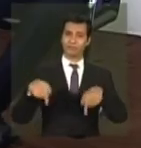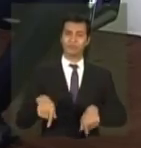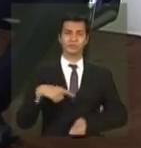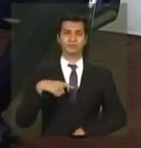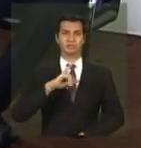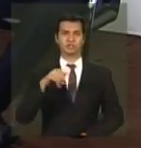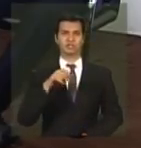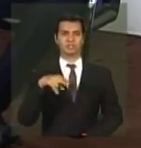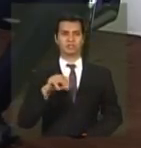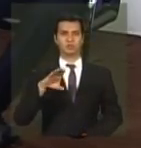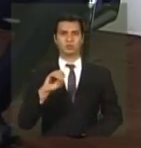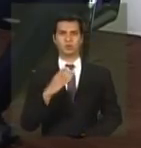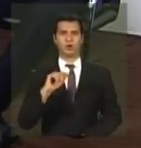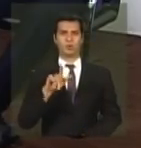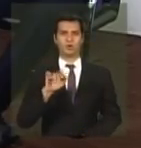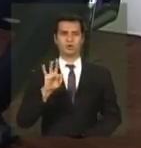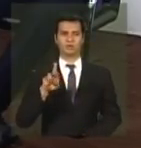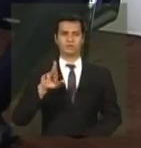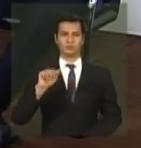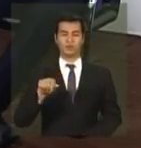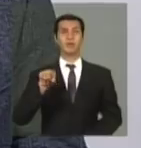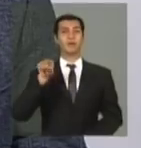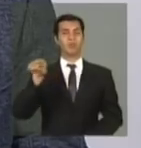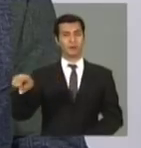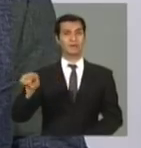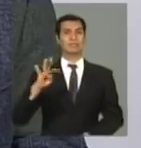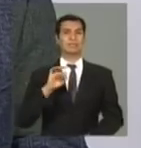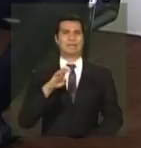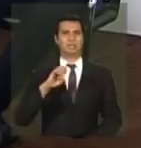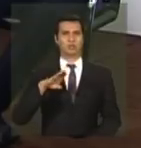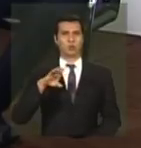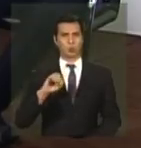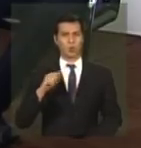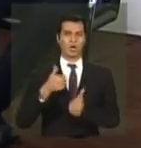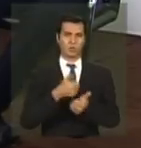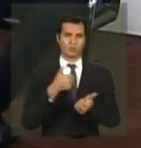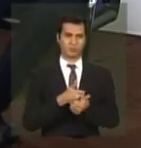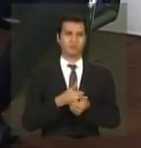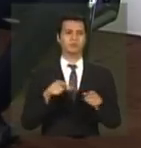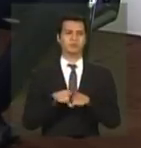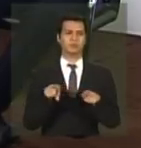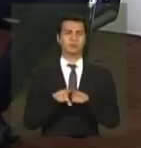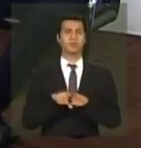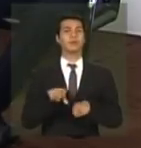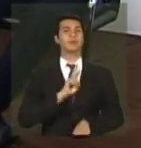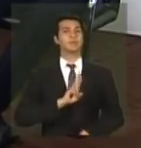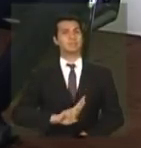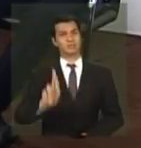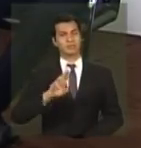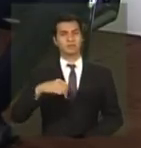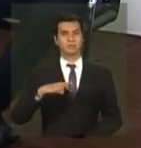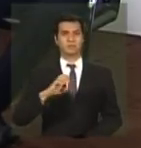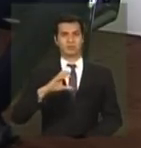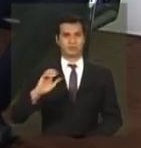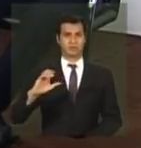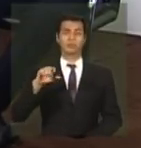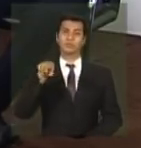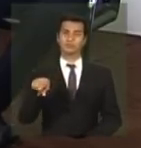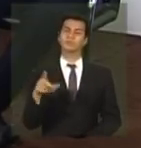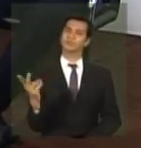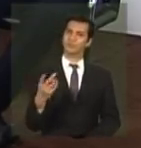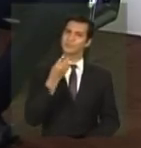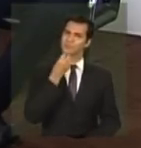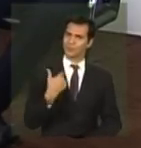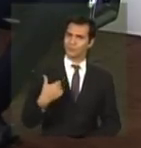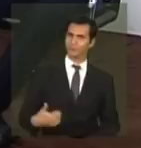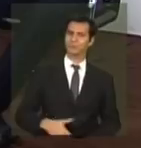que é técnico de acompanhamento das condicionalidades e a representante do MEC, Conceição Zota Lopes. Tudo bem com vocês?